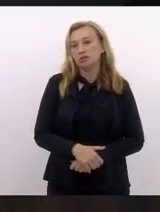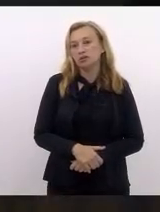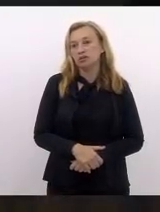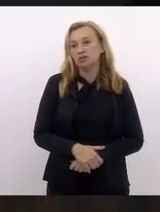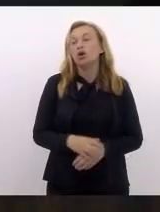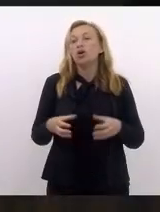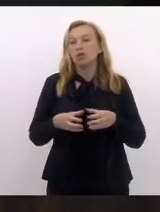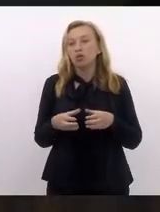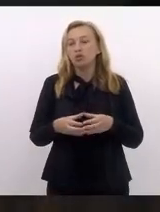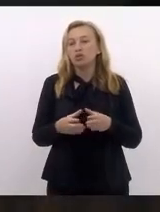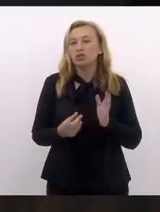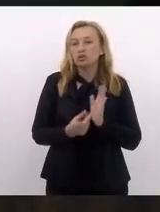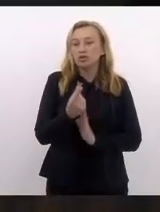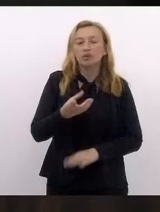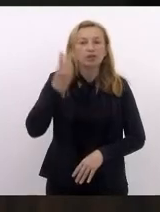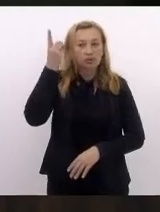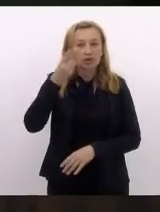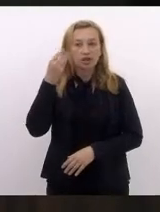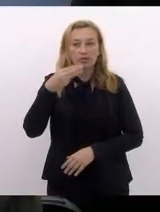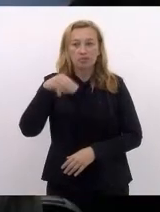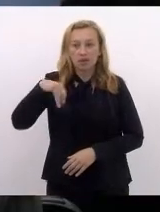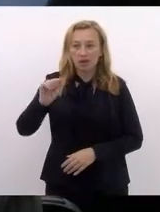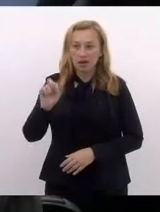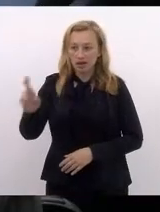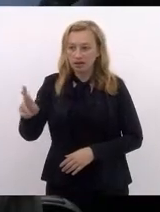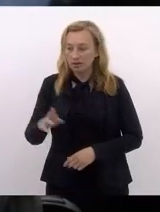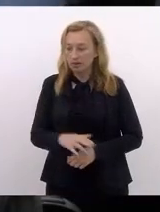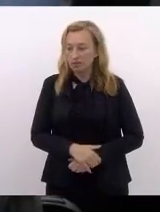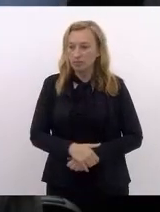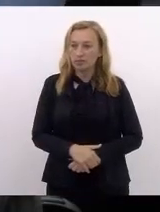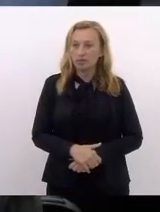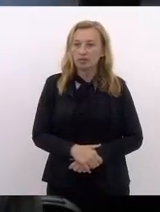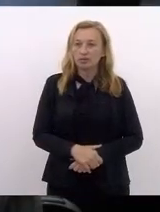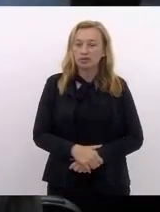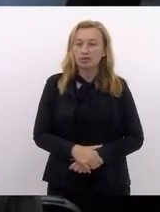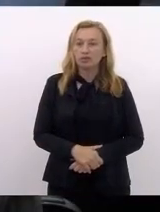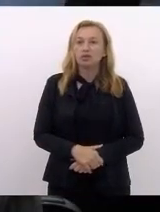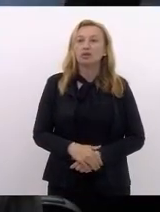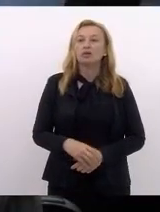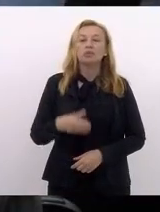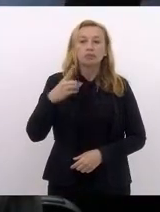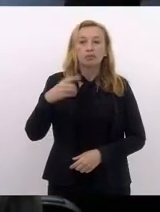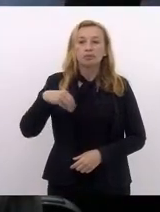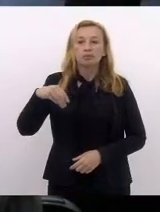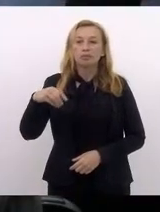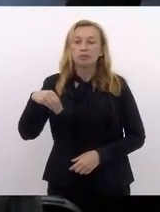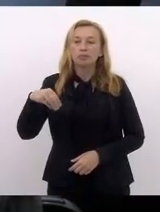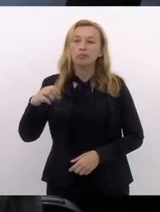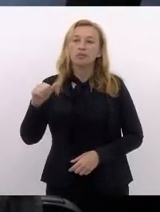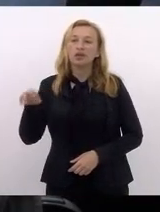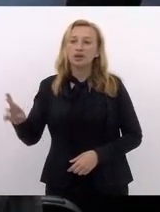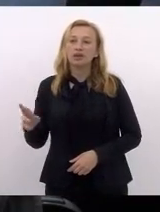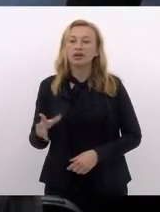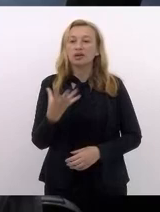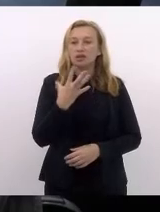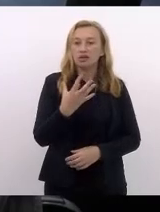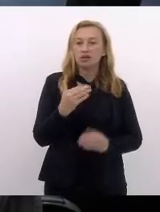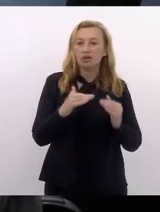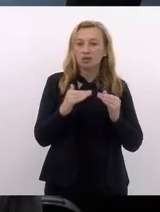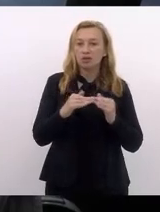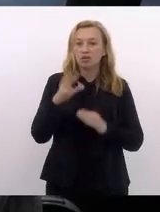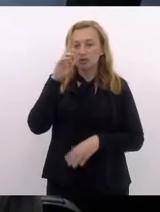a comissão de orçamento Deputado Marcus Miller o Marcos ver fotógrafos